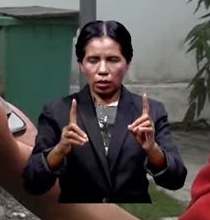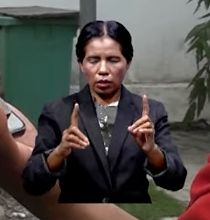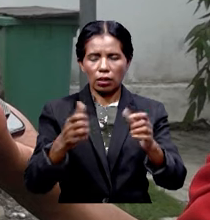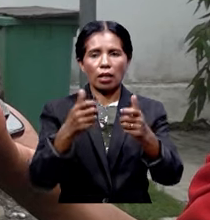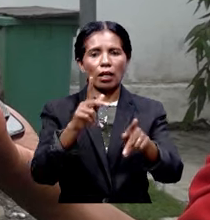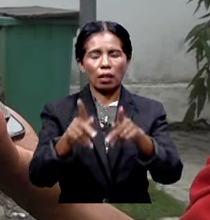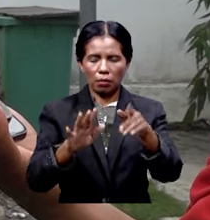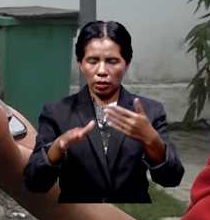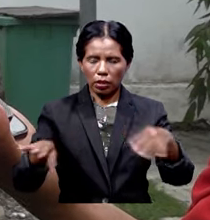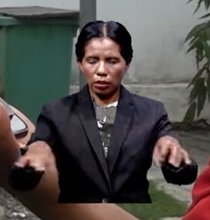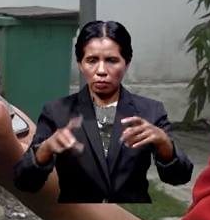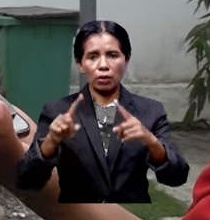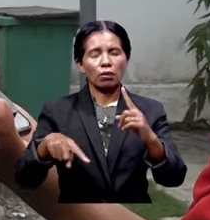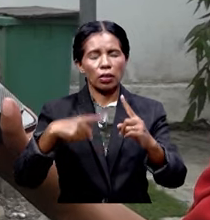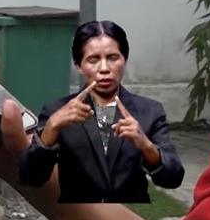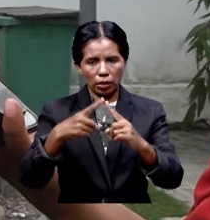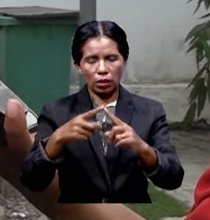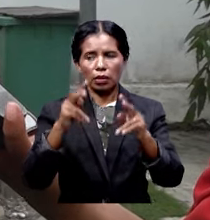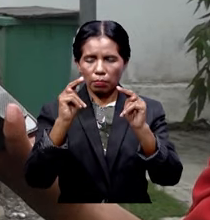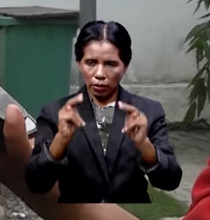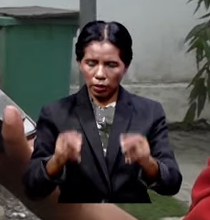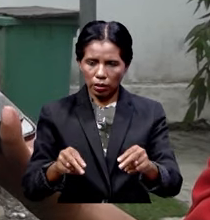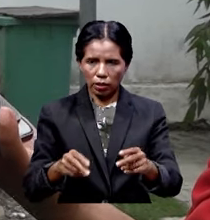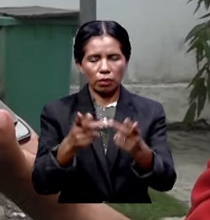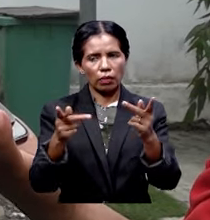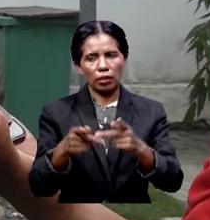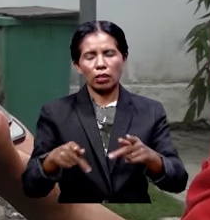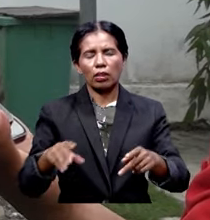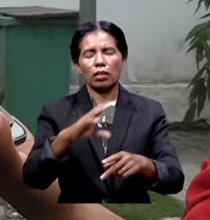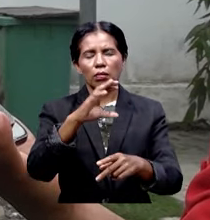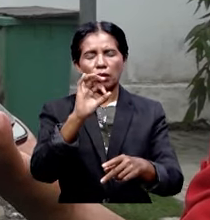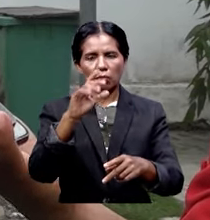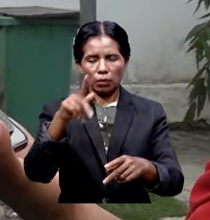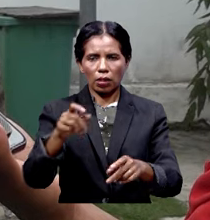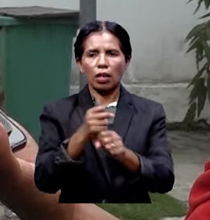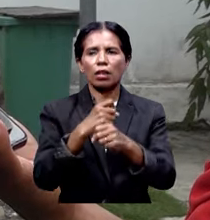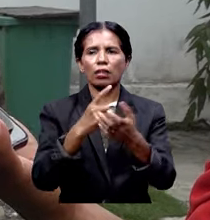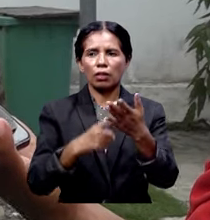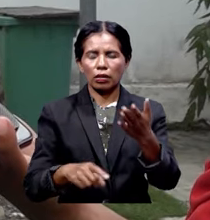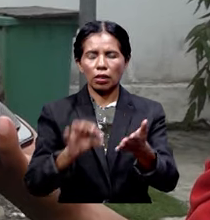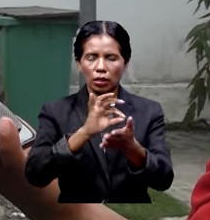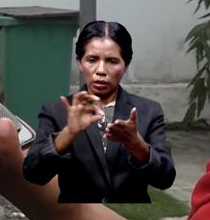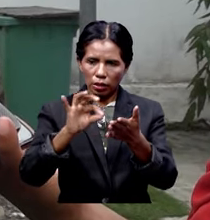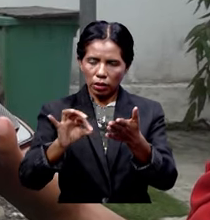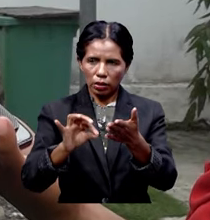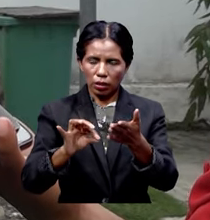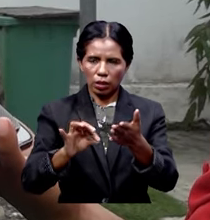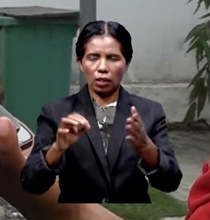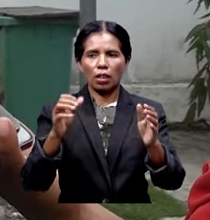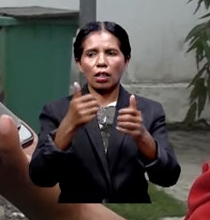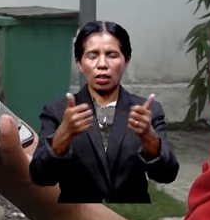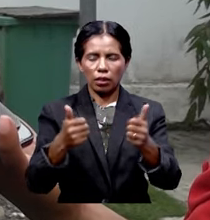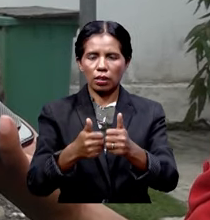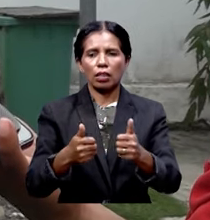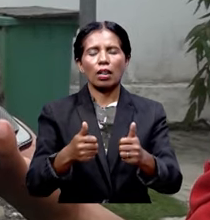agente ou a ingira necessita. E a parte da né, função pública, a alçada, função pública, registro de total agente